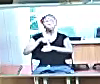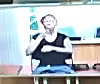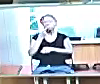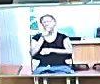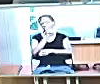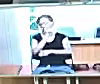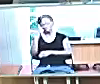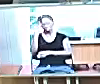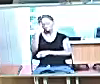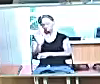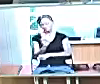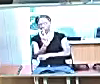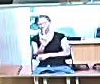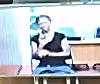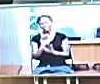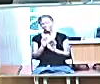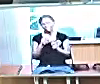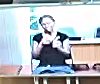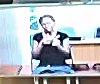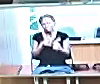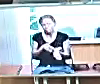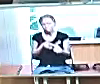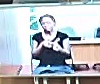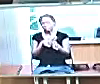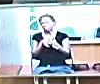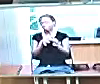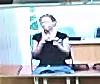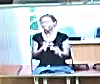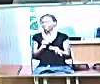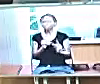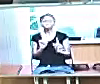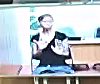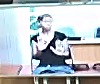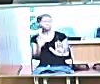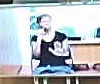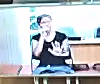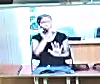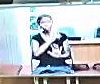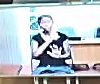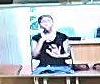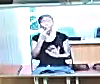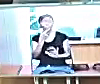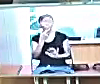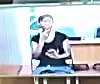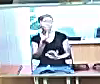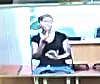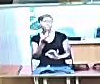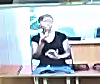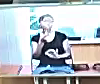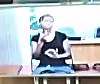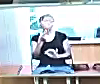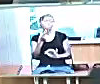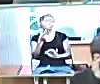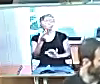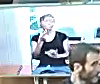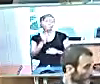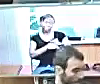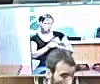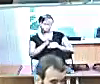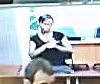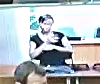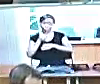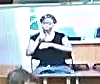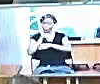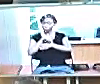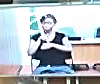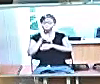difícil a gente seguir à risca é na manutenção desses dada a colocação desses desses instrumentos pedagógicos